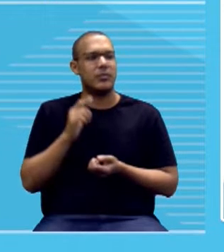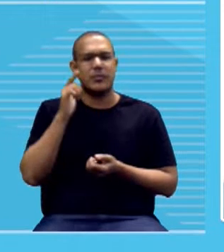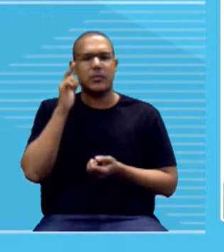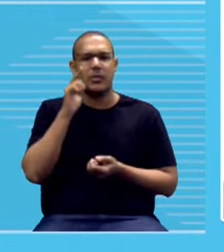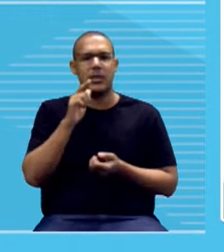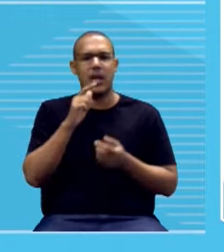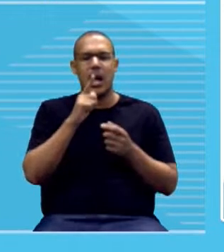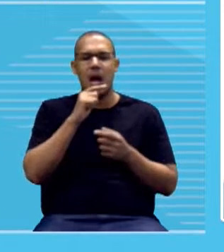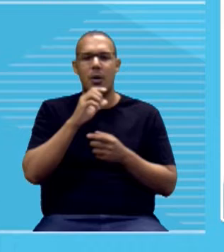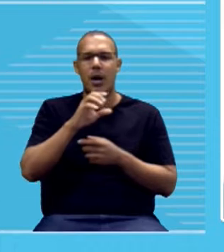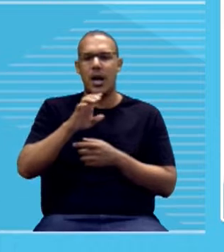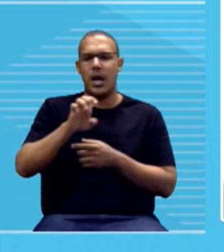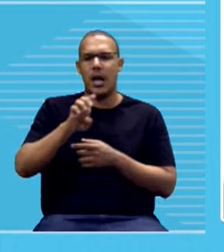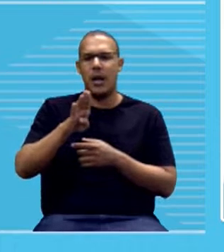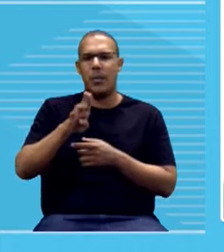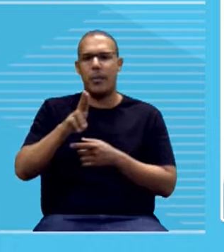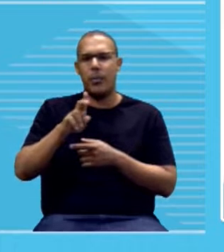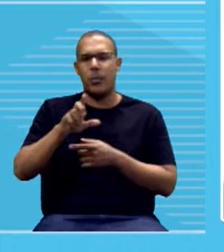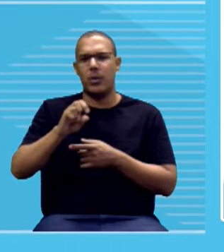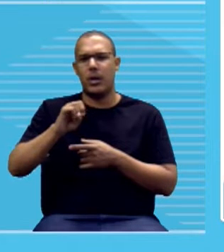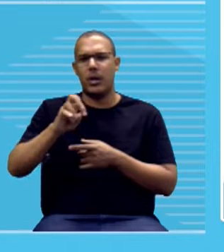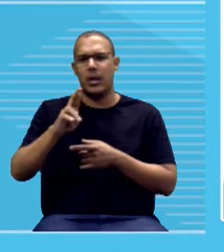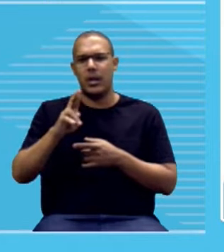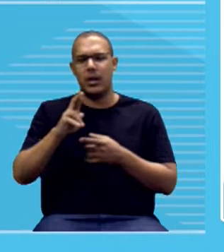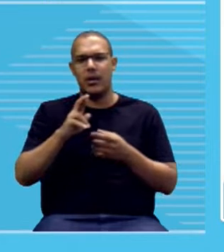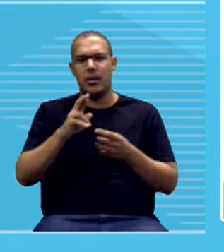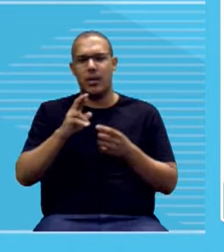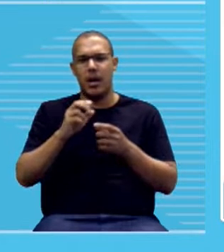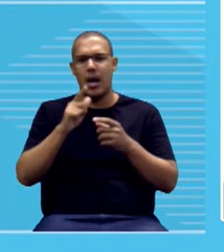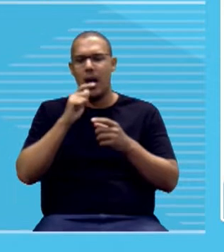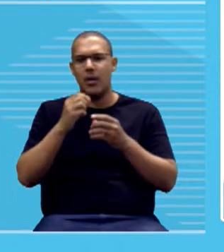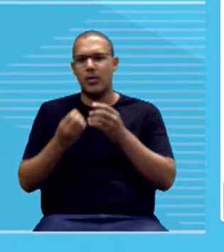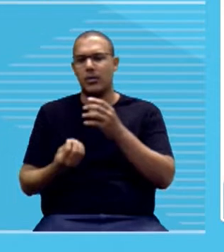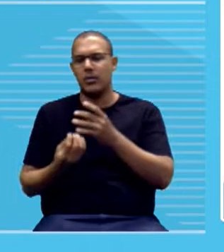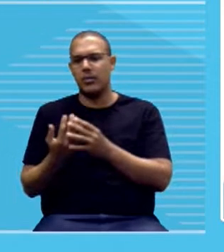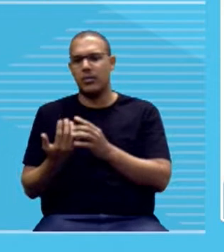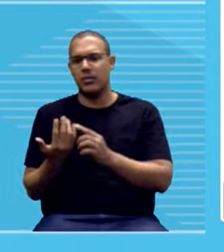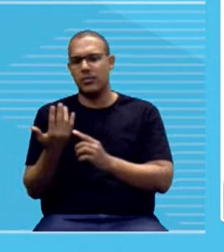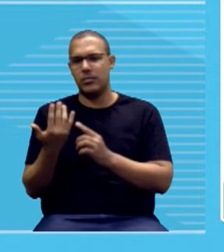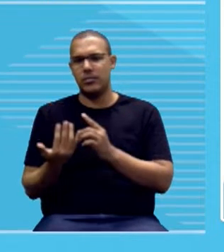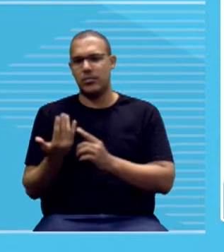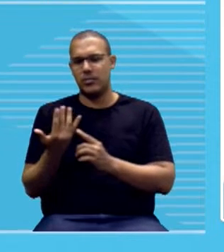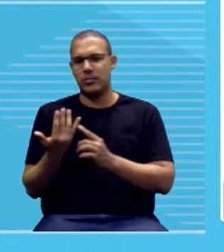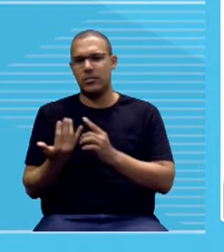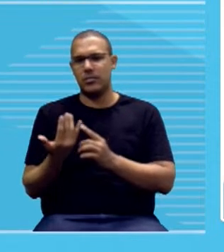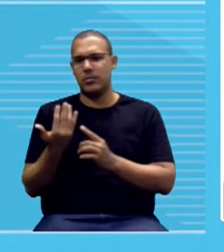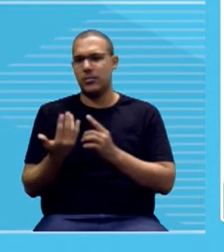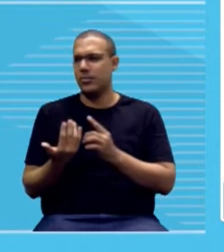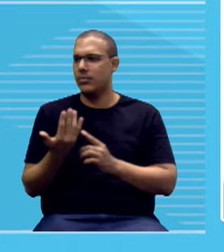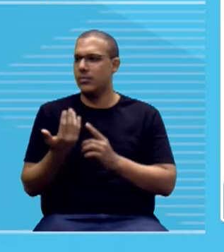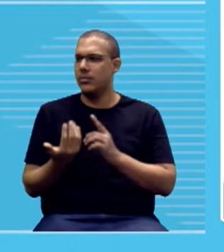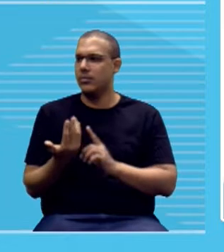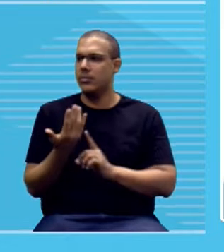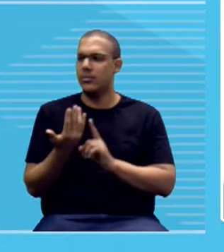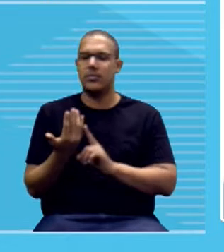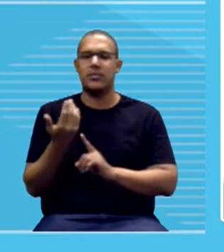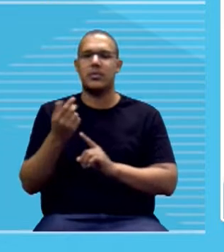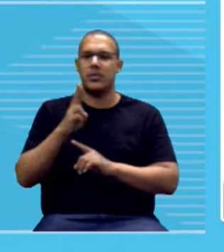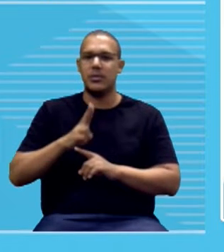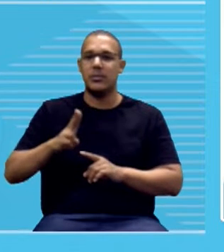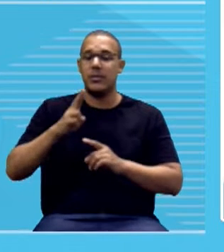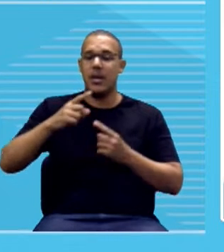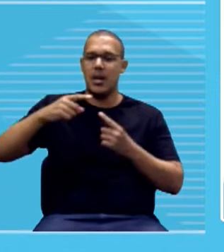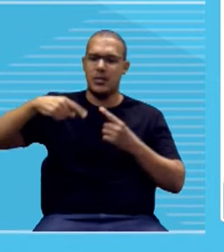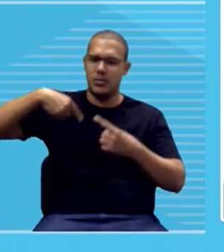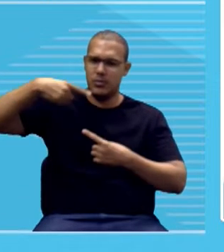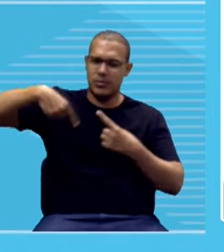água. A água gera um vapor. E aquele vapor gerado é o que se usa para mover turbinas, tá bom? É o que se usa